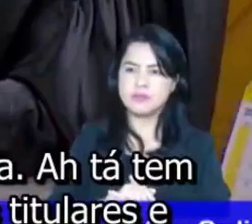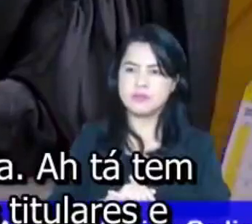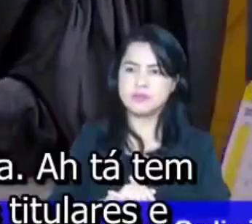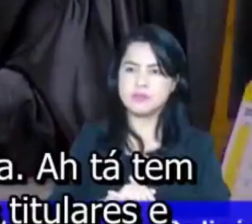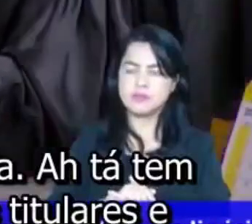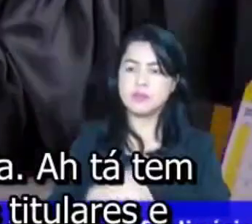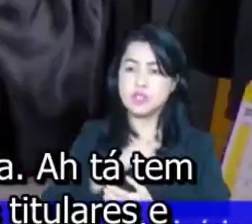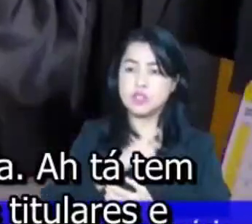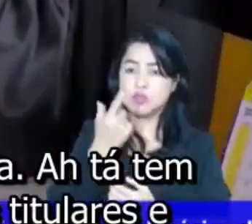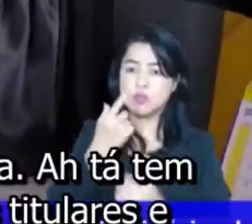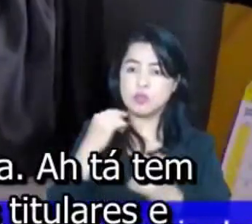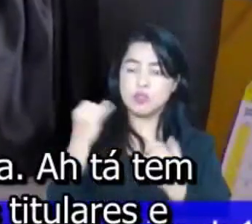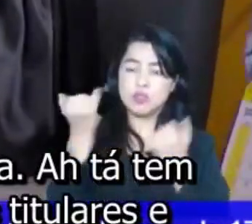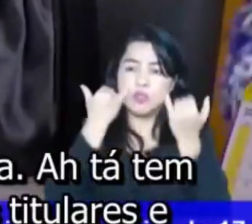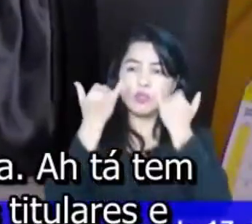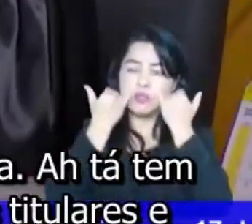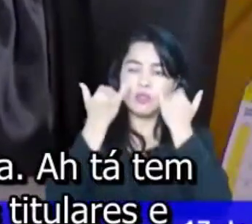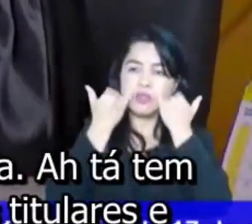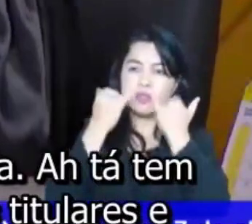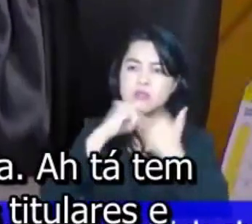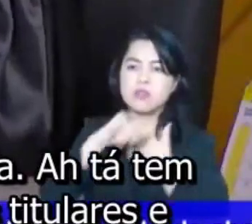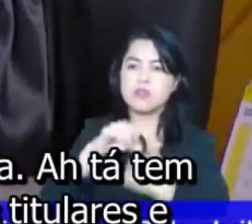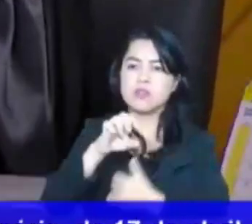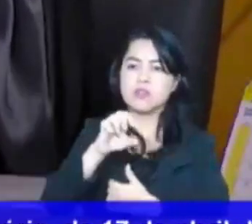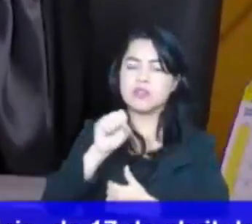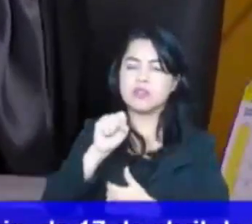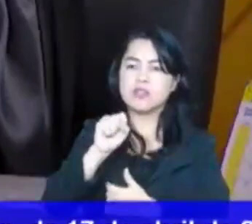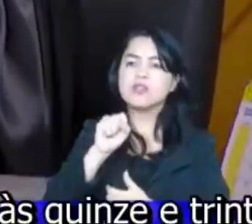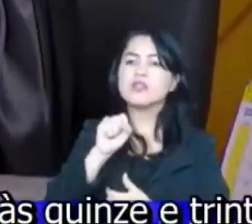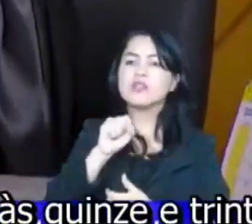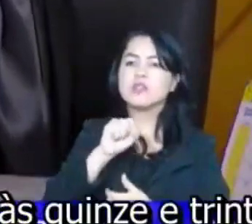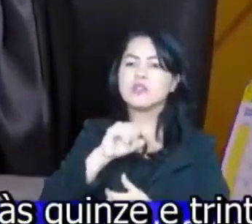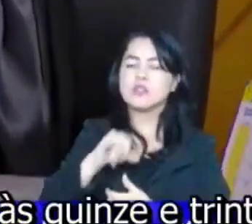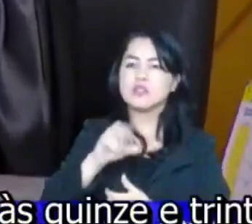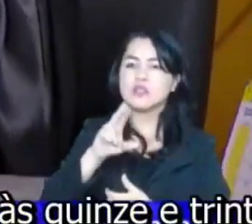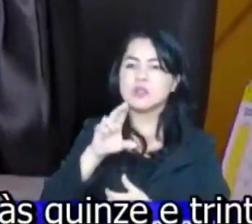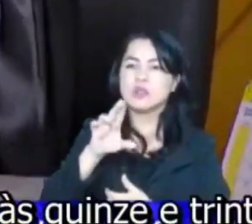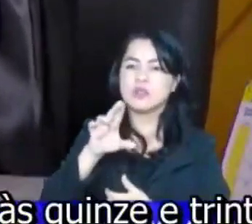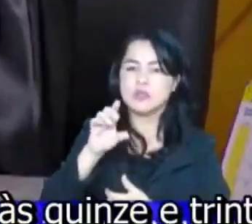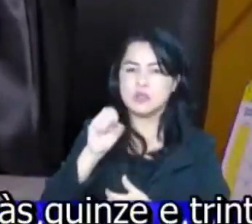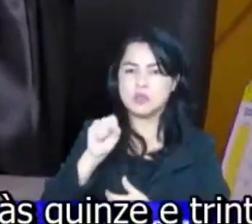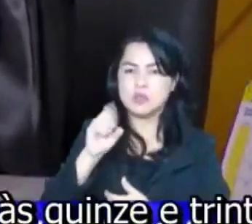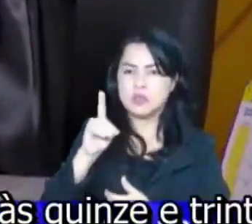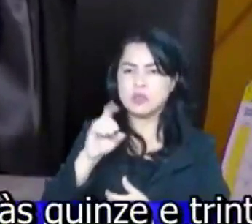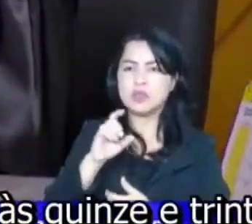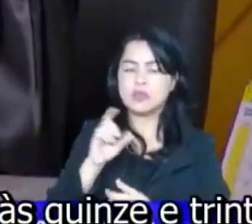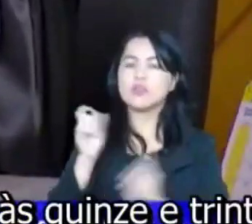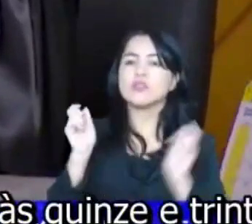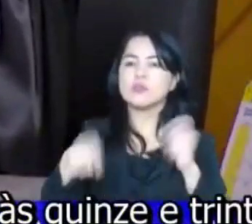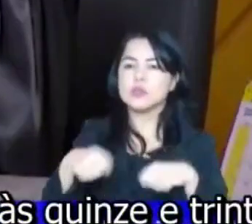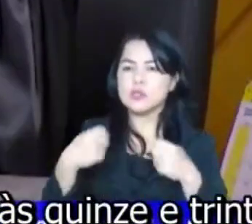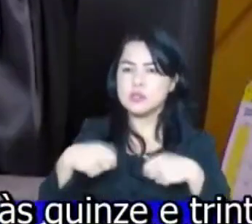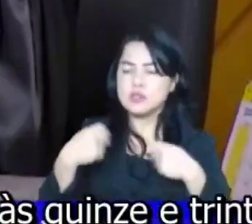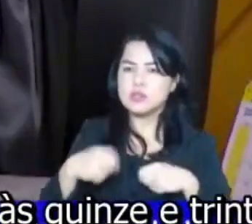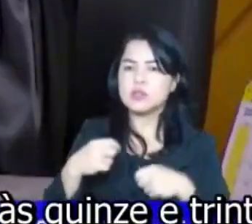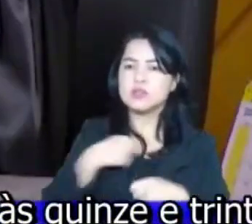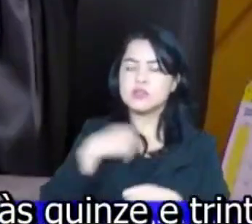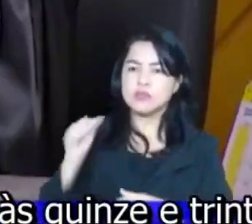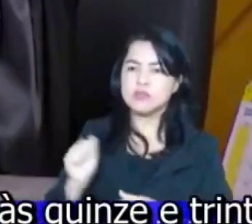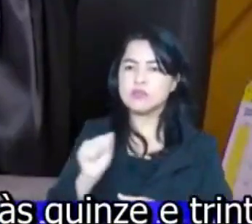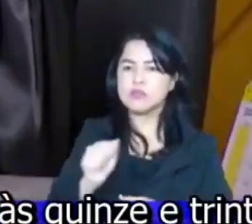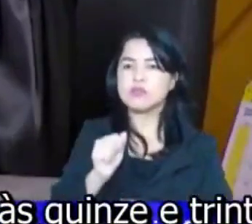Tá. Tem uma informação aqui da Sejude para informar os juízes membros, titulares e substitutos a necessidade de comparecimento no